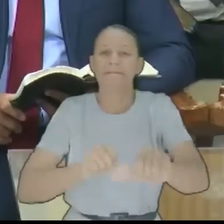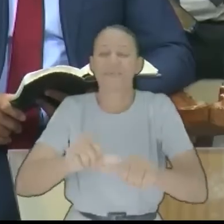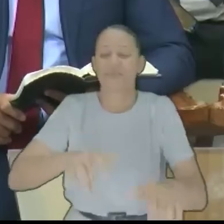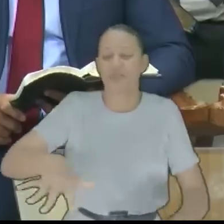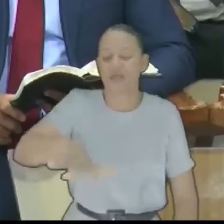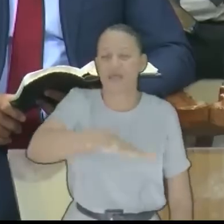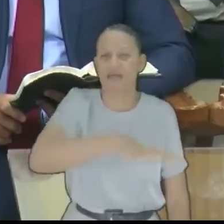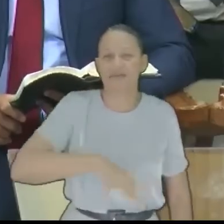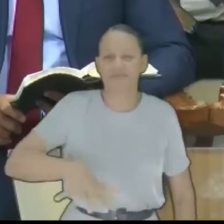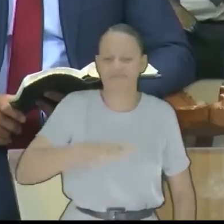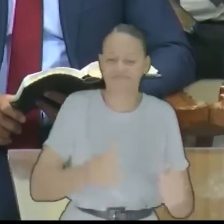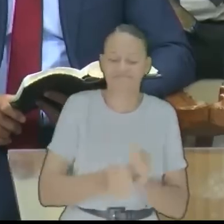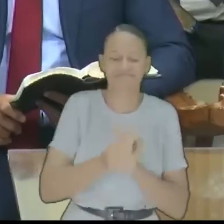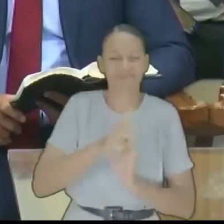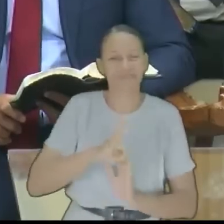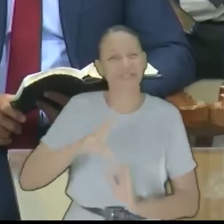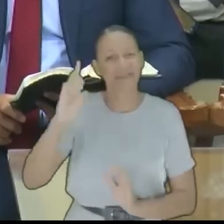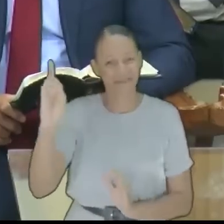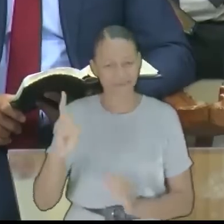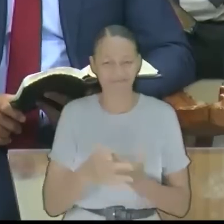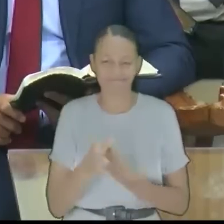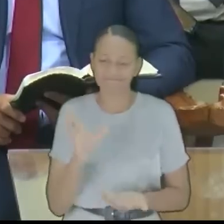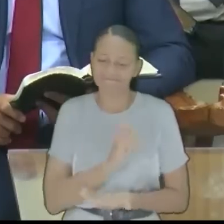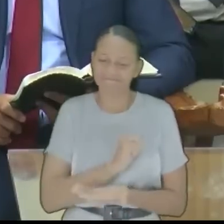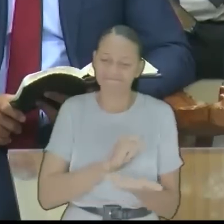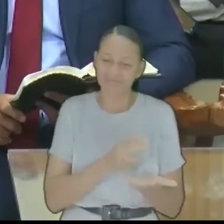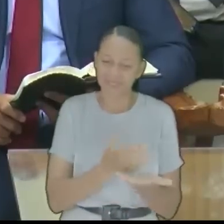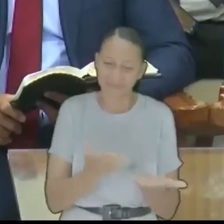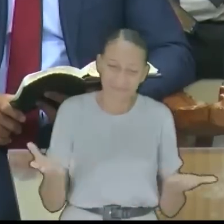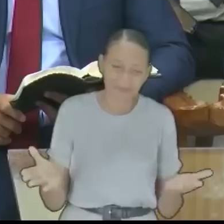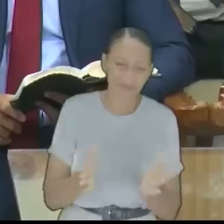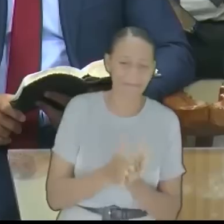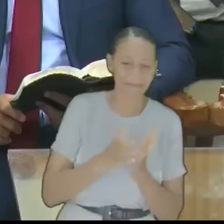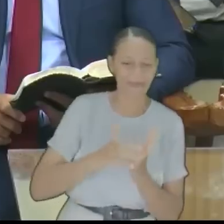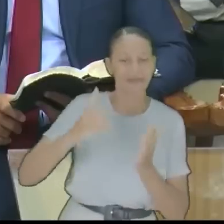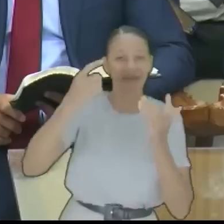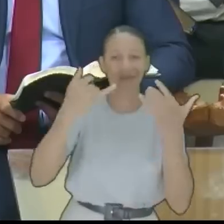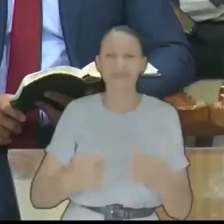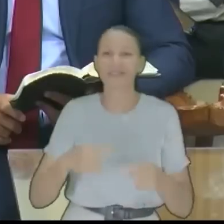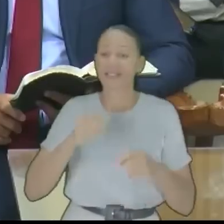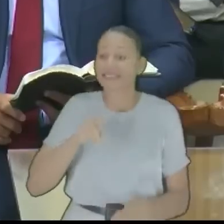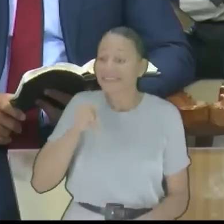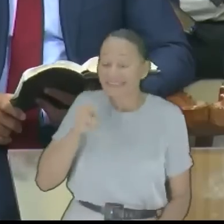panorama. Glória a Deus, meus amados irmãos. A Bíblia diz, naquele dia,